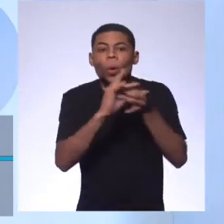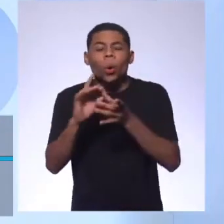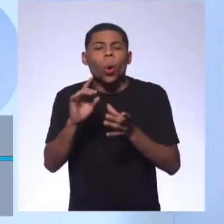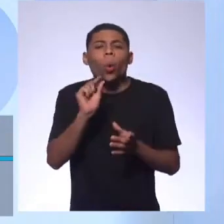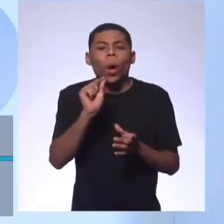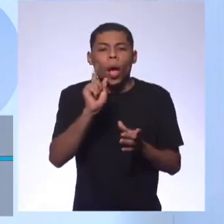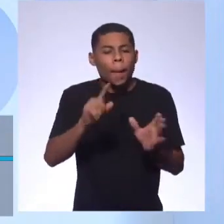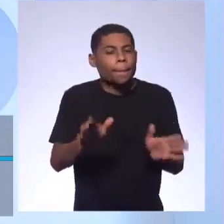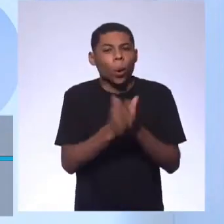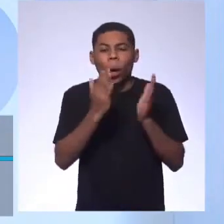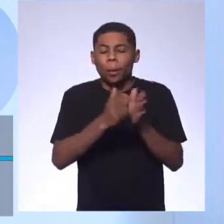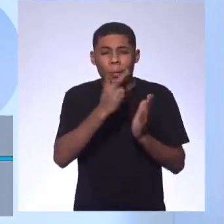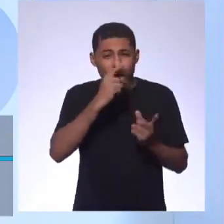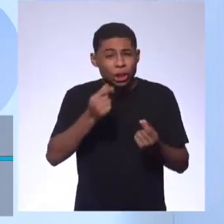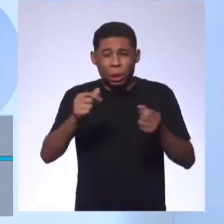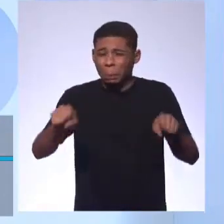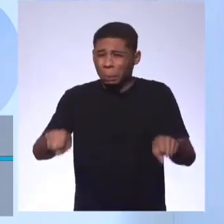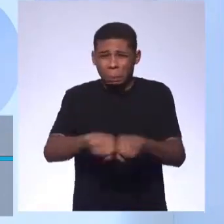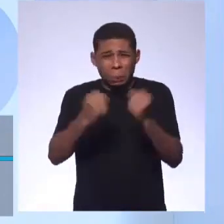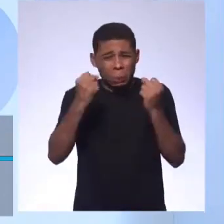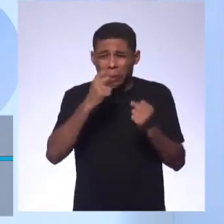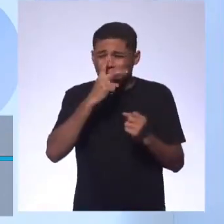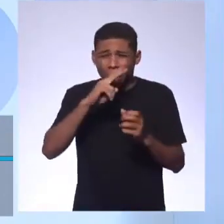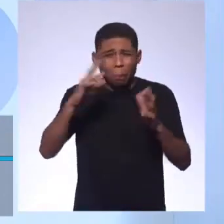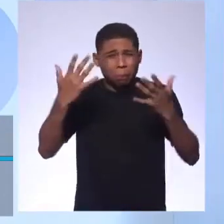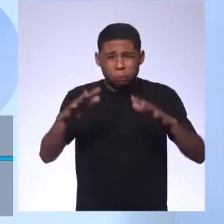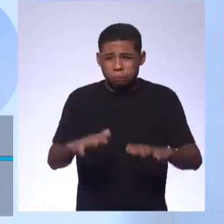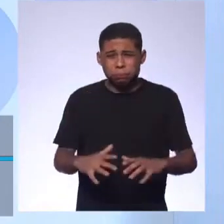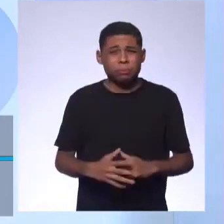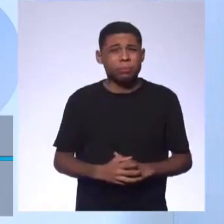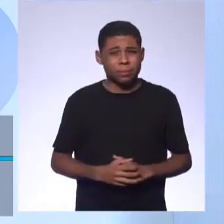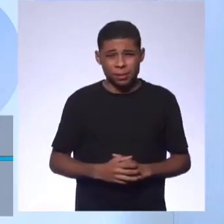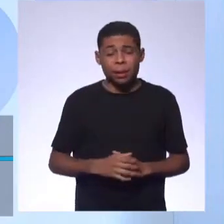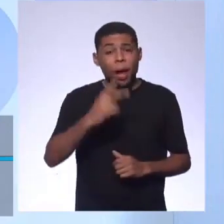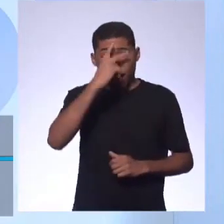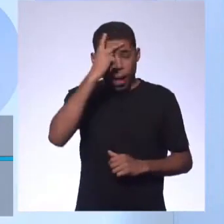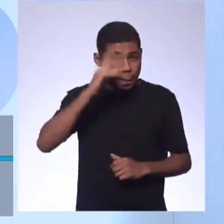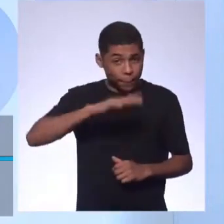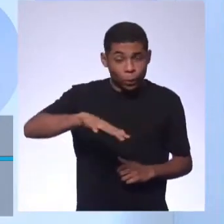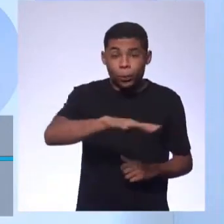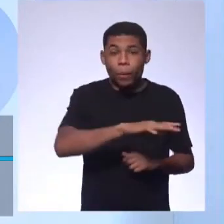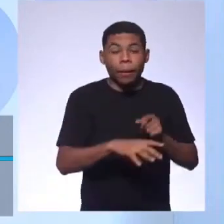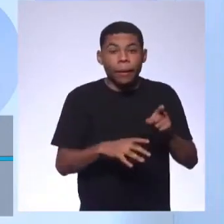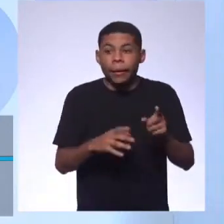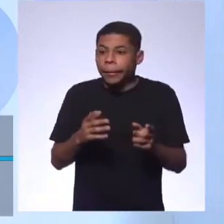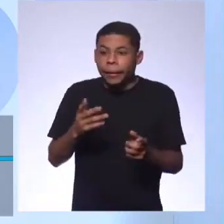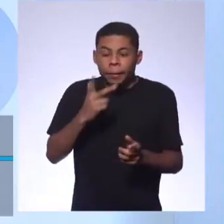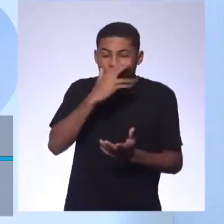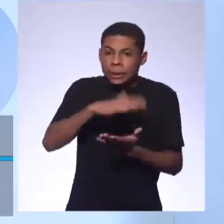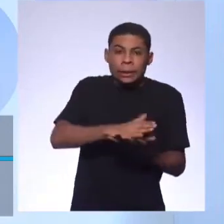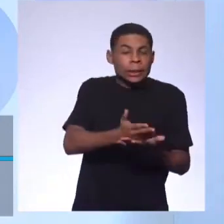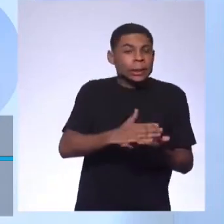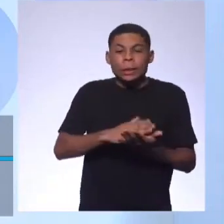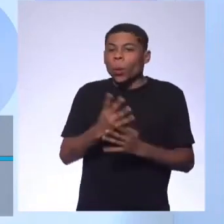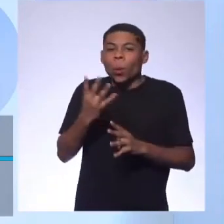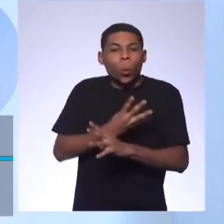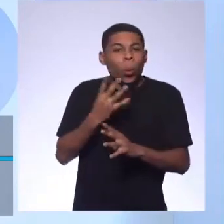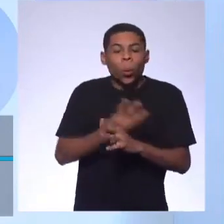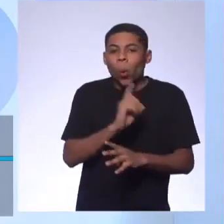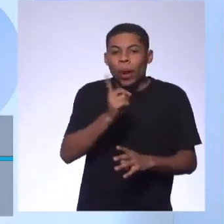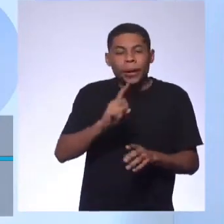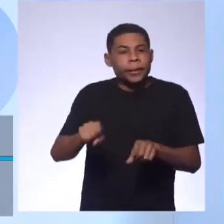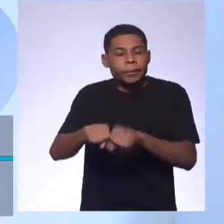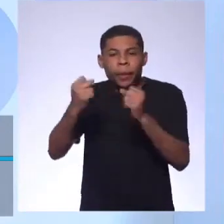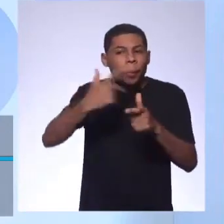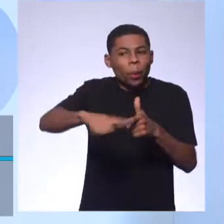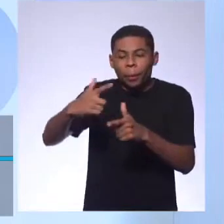né, de quebra, de falência, de pessoas que não aguentam as rupturas